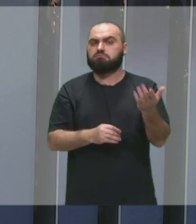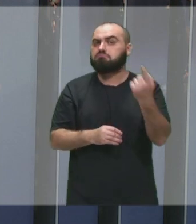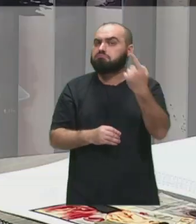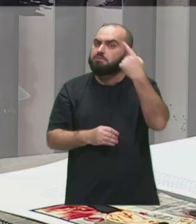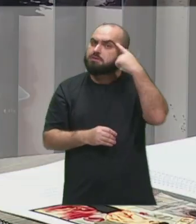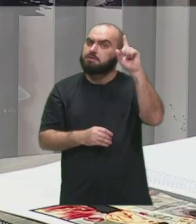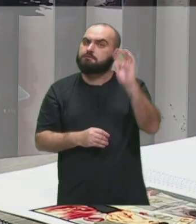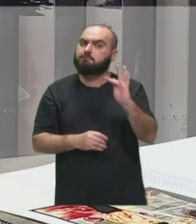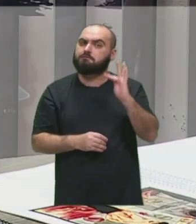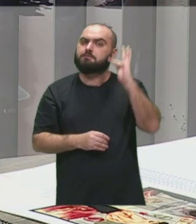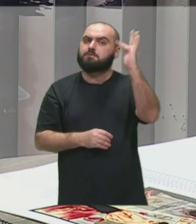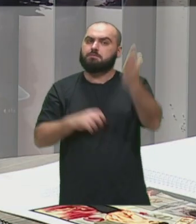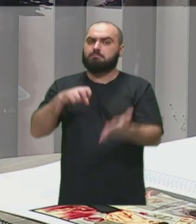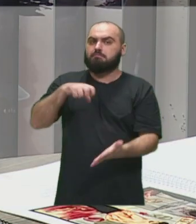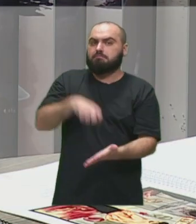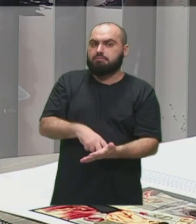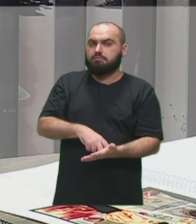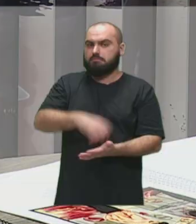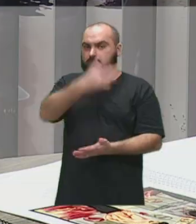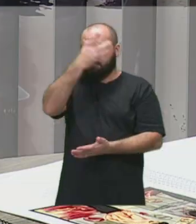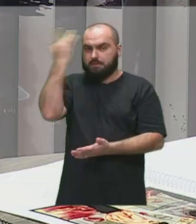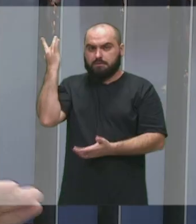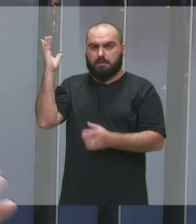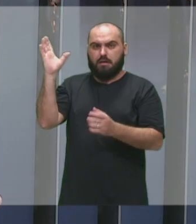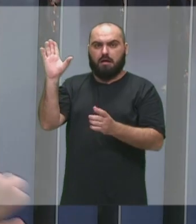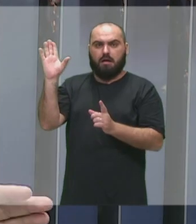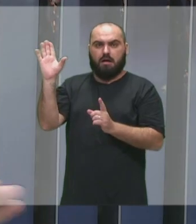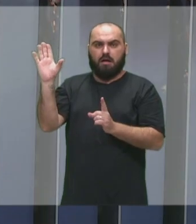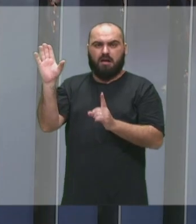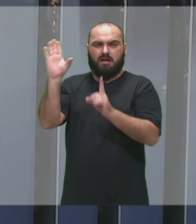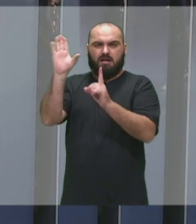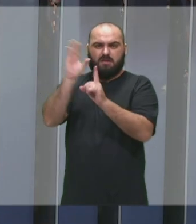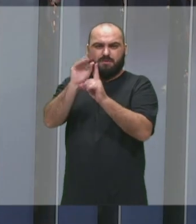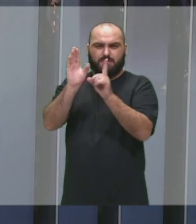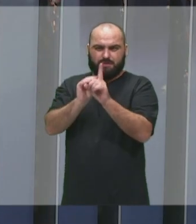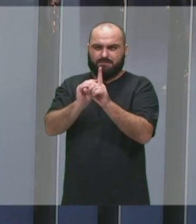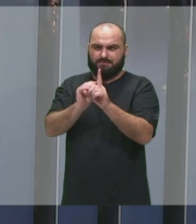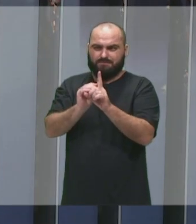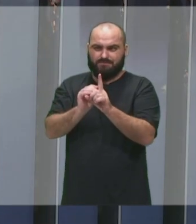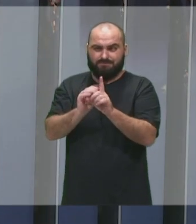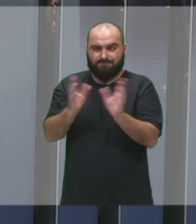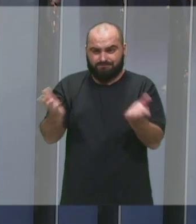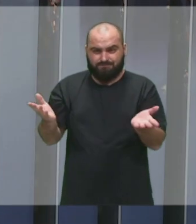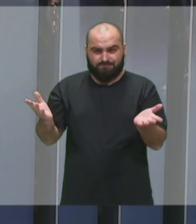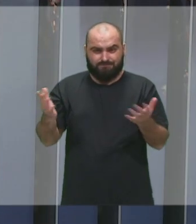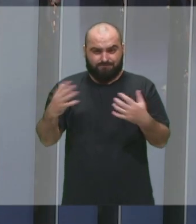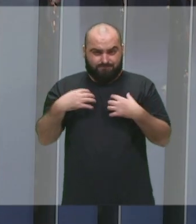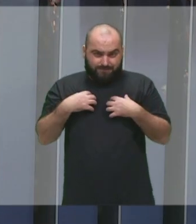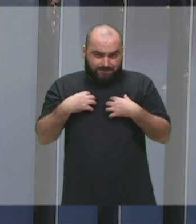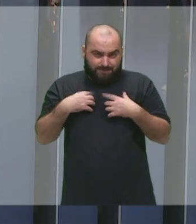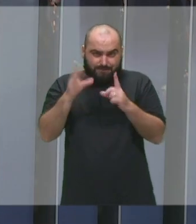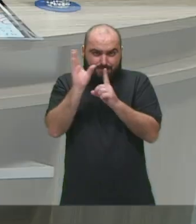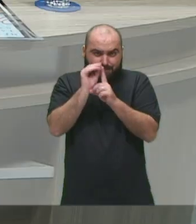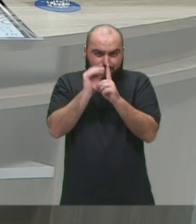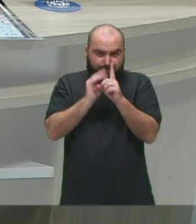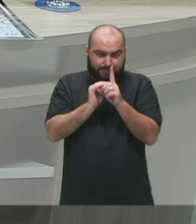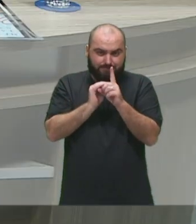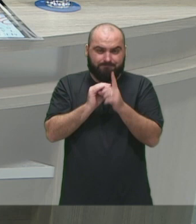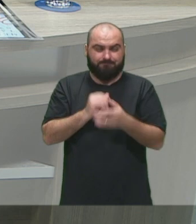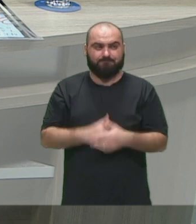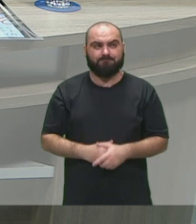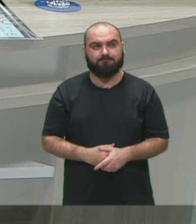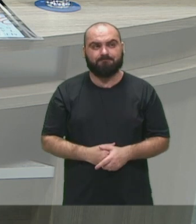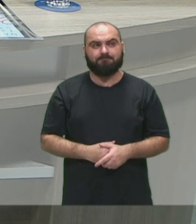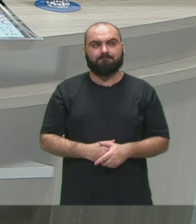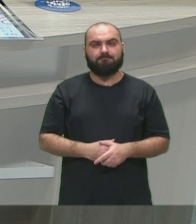também punir esses abusadores, né? Porque isso, pelo menos na minha curta visão, eu acho